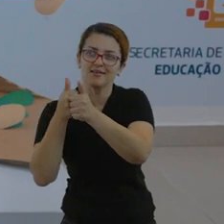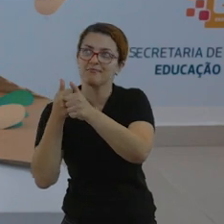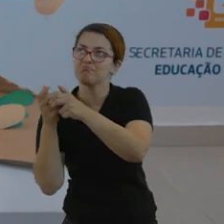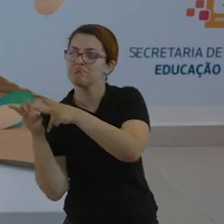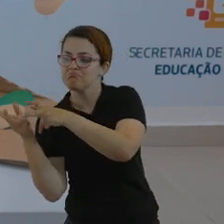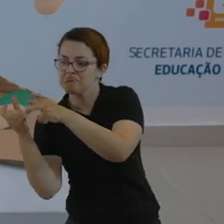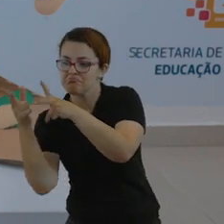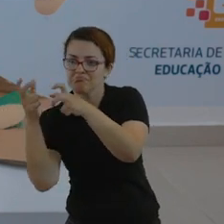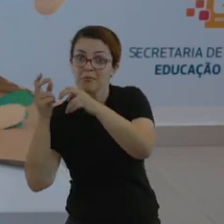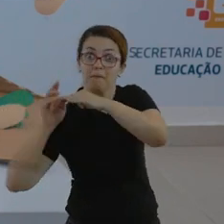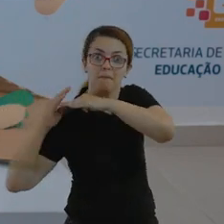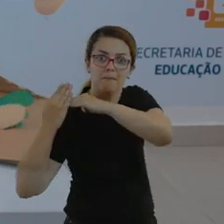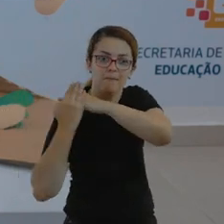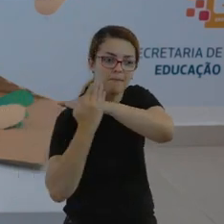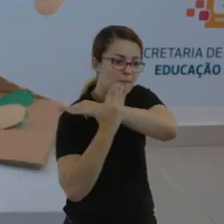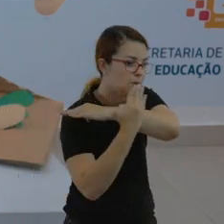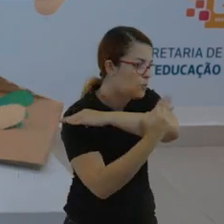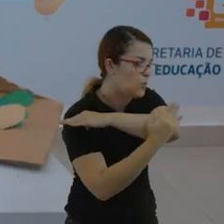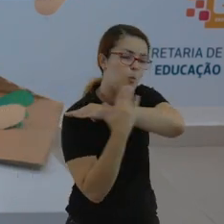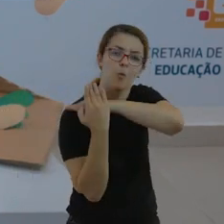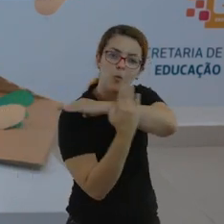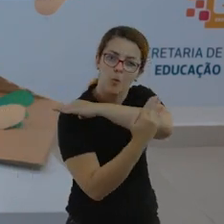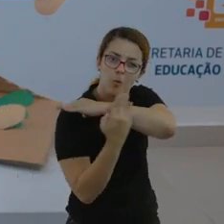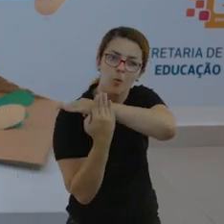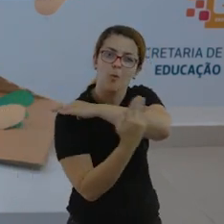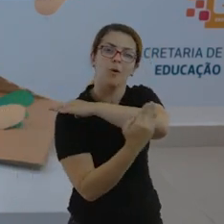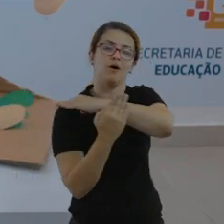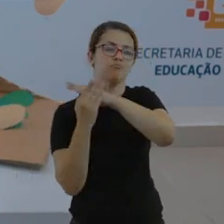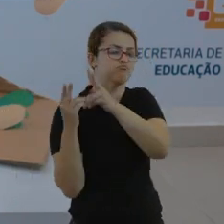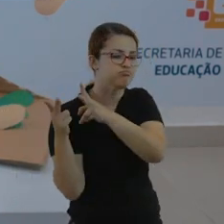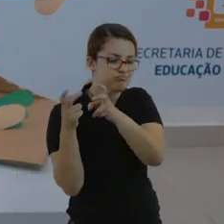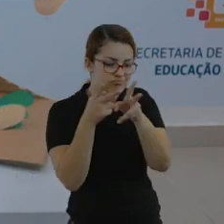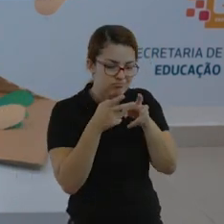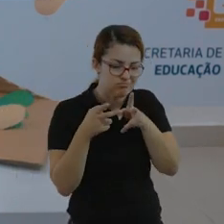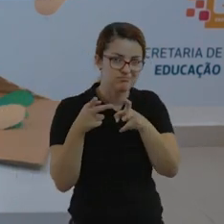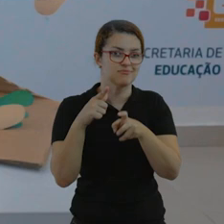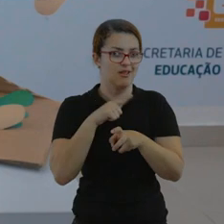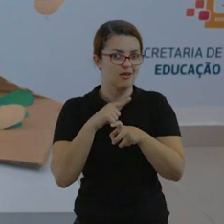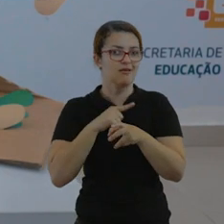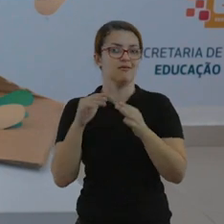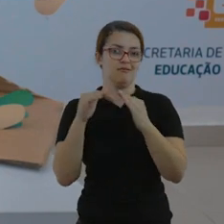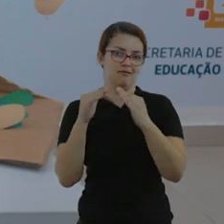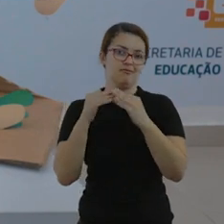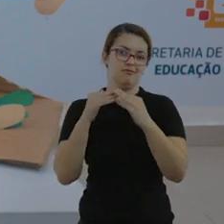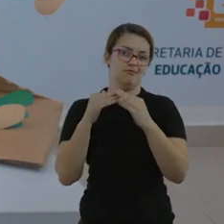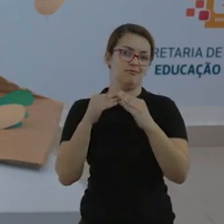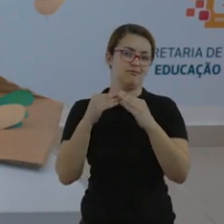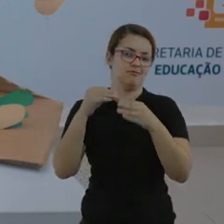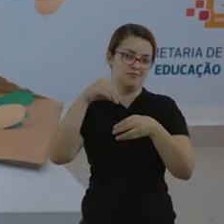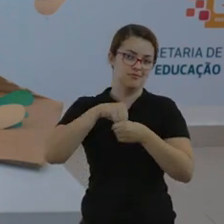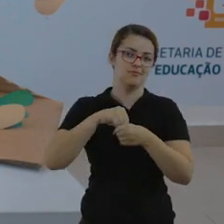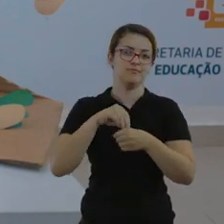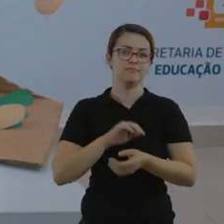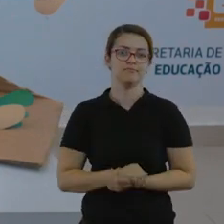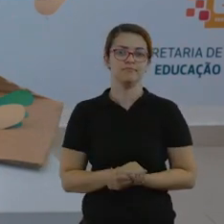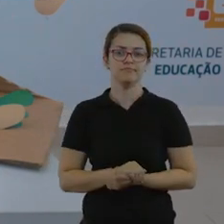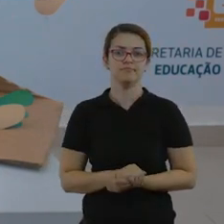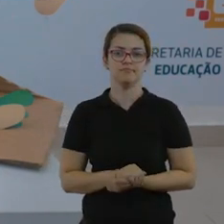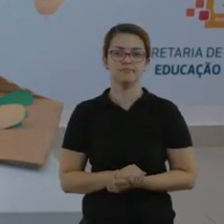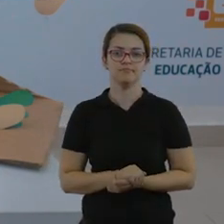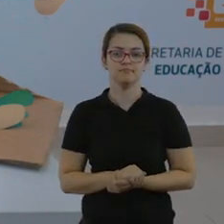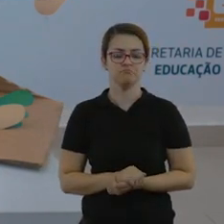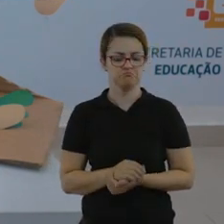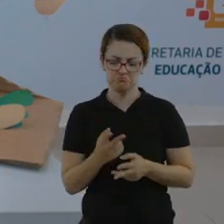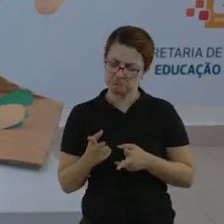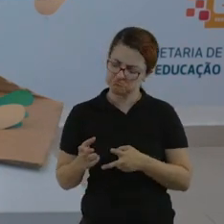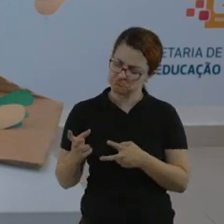seu bairro. Às vezes tem gente que tem árvores até no quintal, né? Então, observe essas árvores,